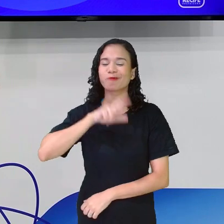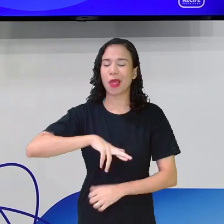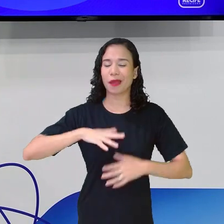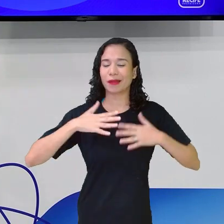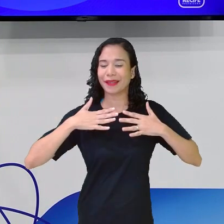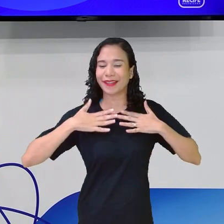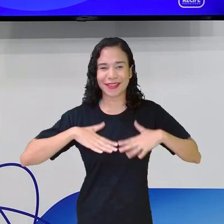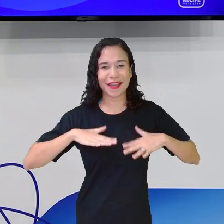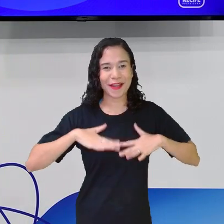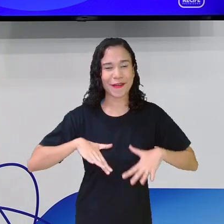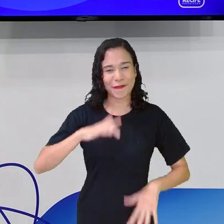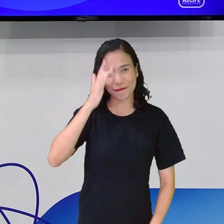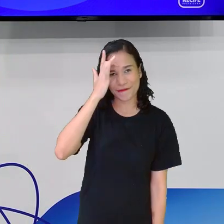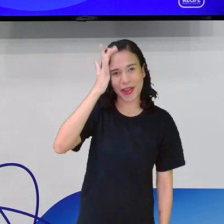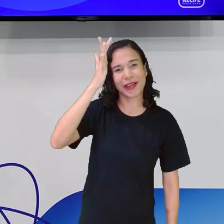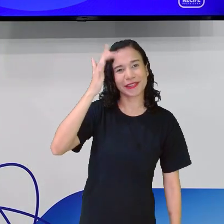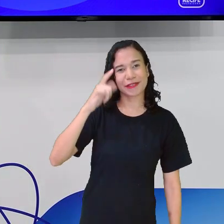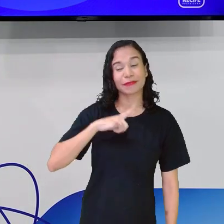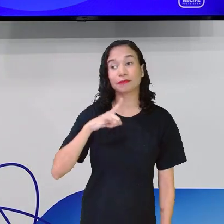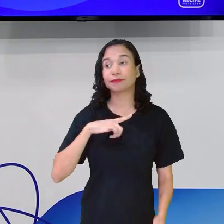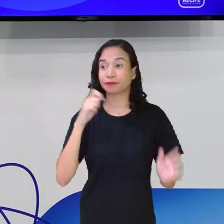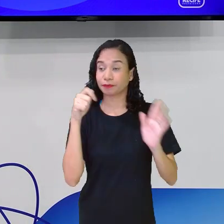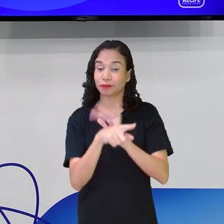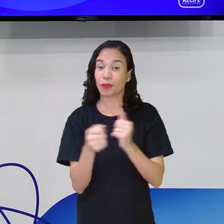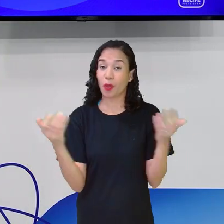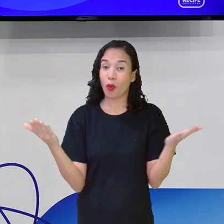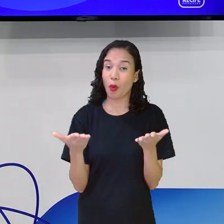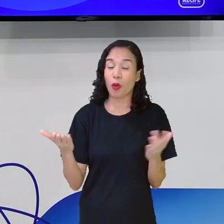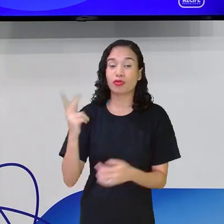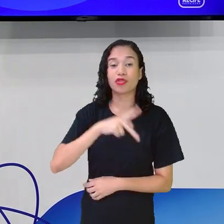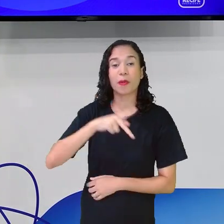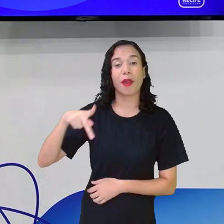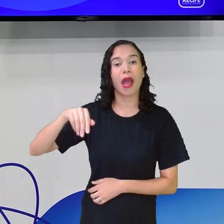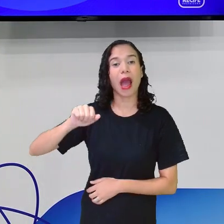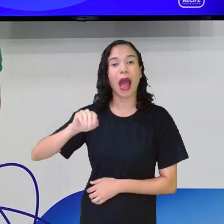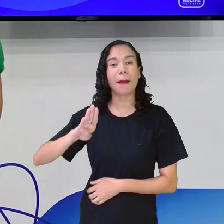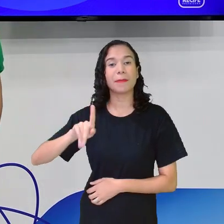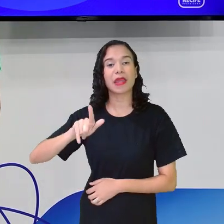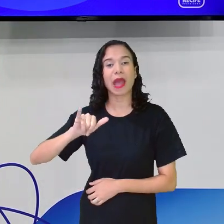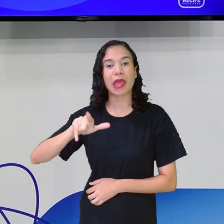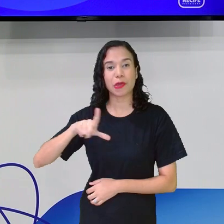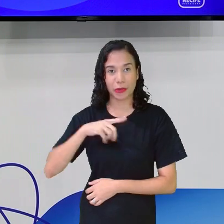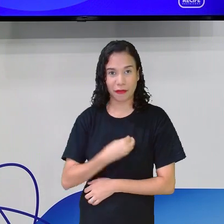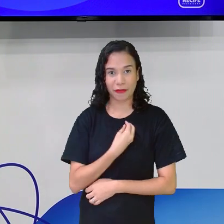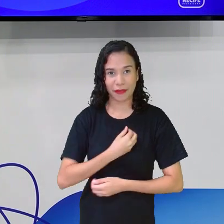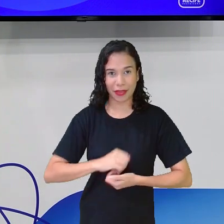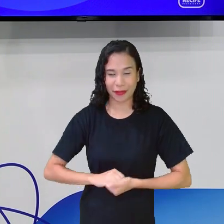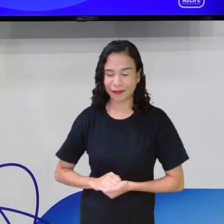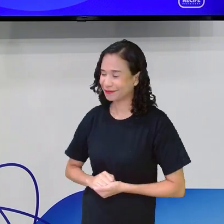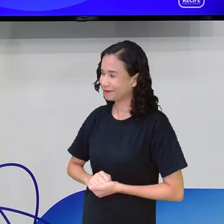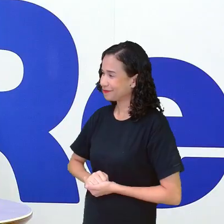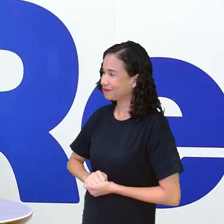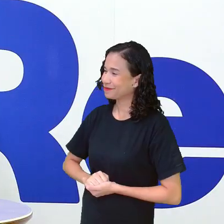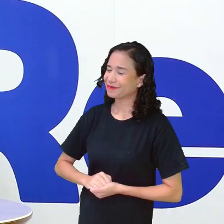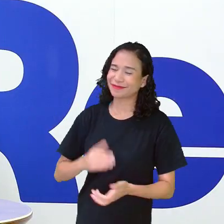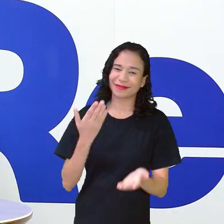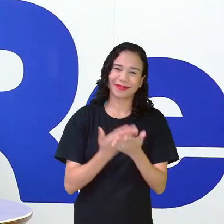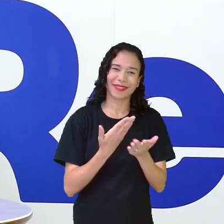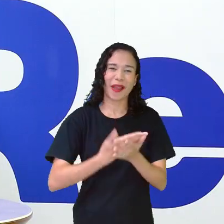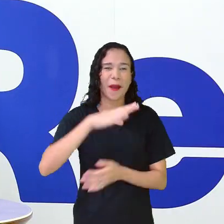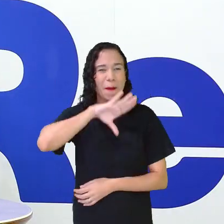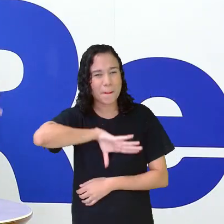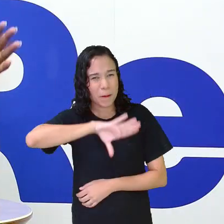tranquilamente esse tipo de questão. Para me ajudar, a professora Abigail está aqui. Tem gente aí, professora? A aula de língua